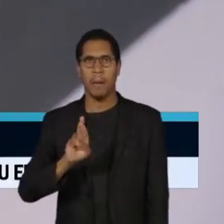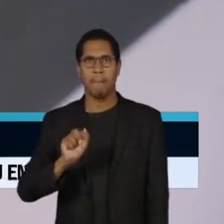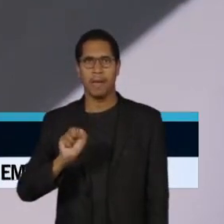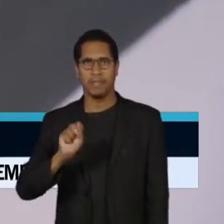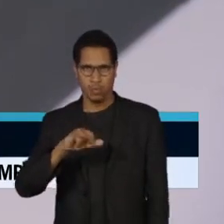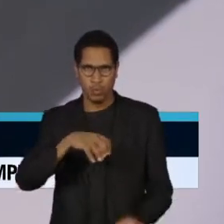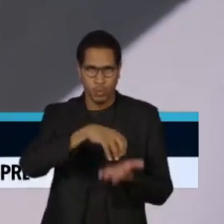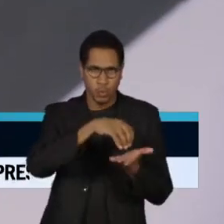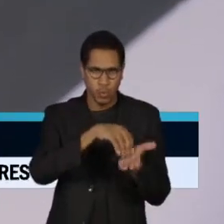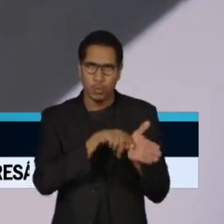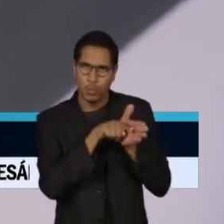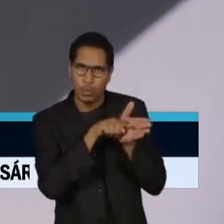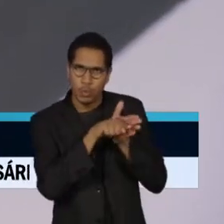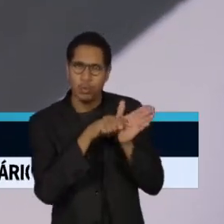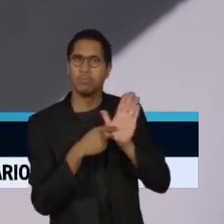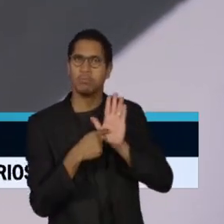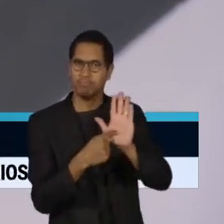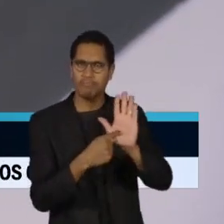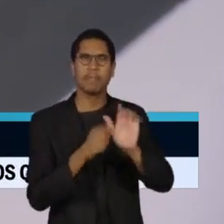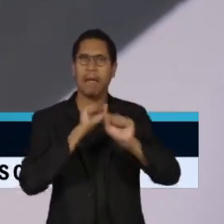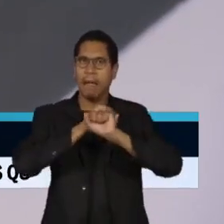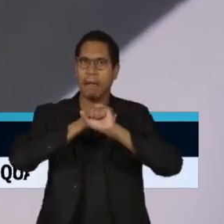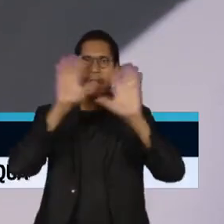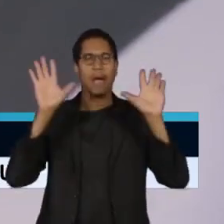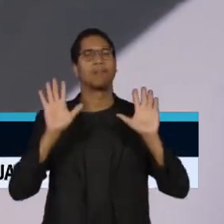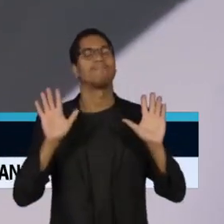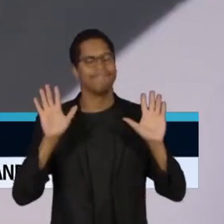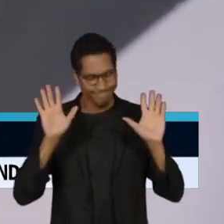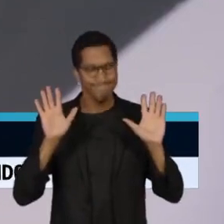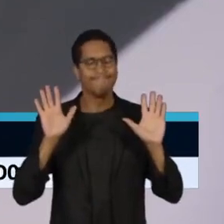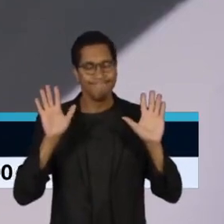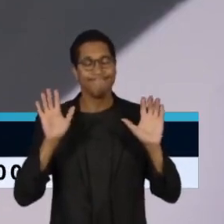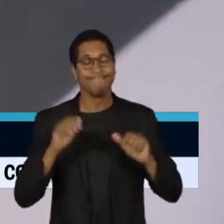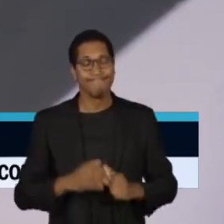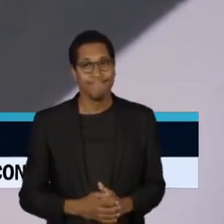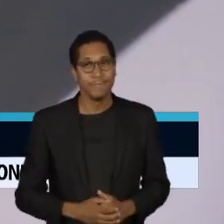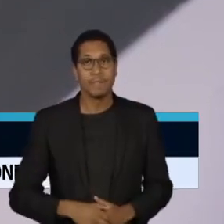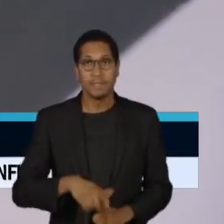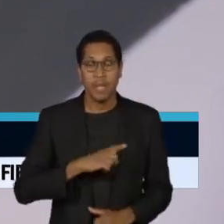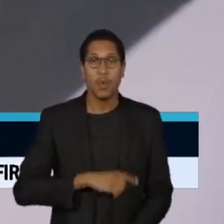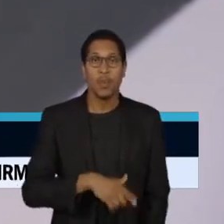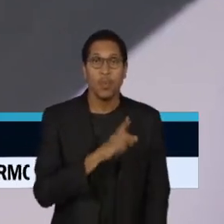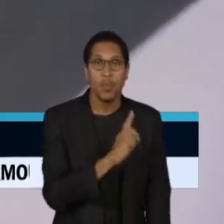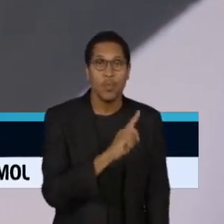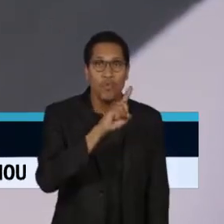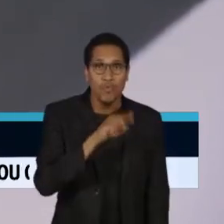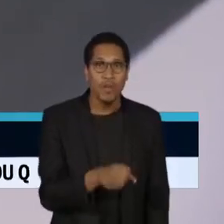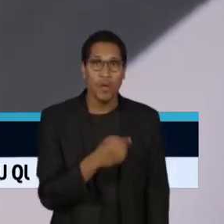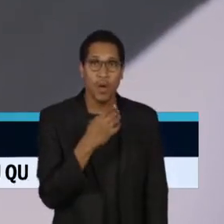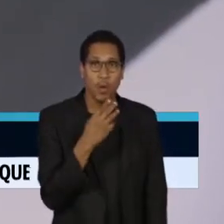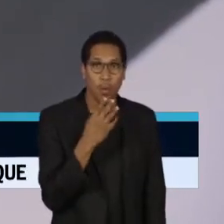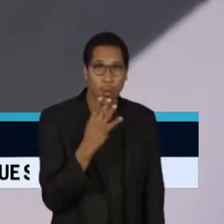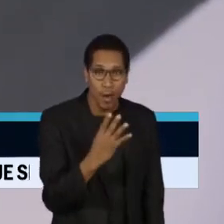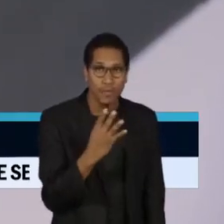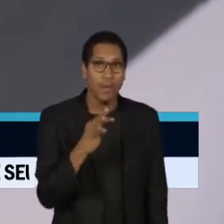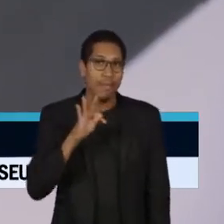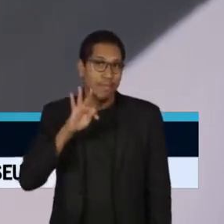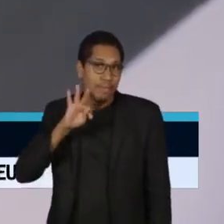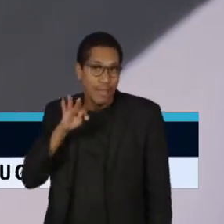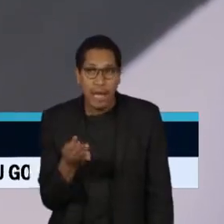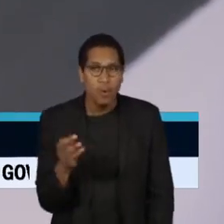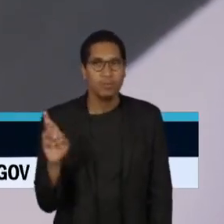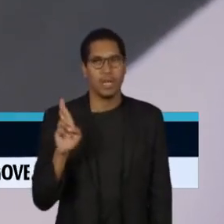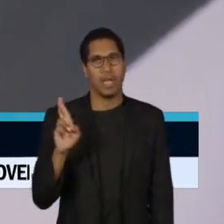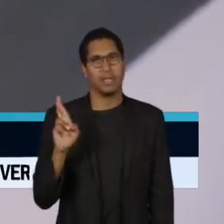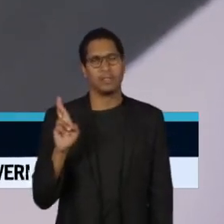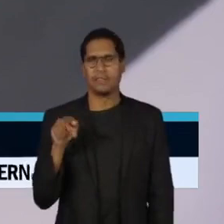Luana Preto colocou de uma forma muito clara. É 1,4 trilhão de